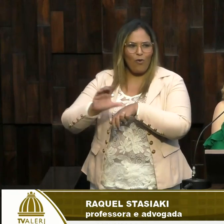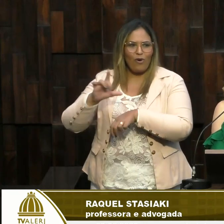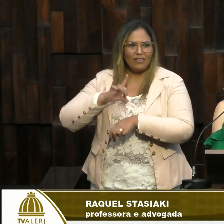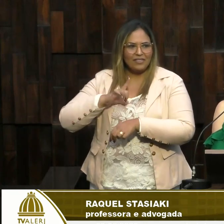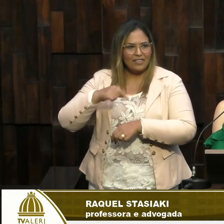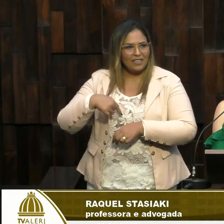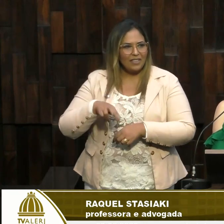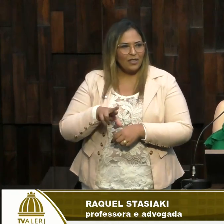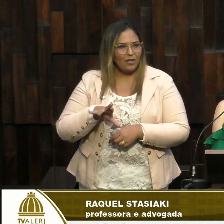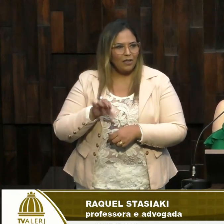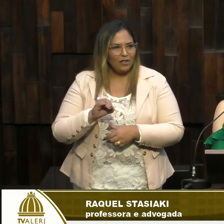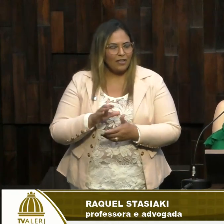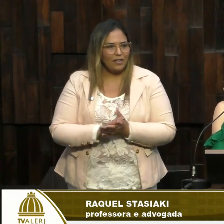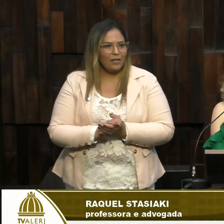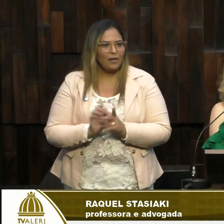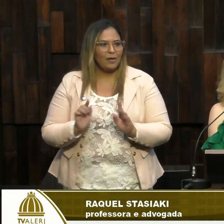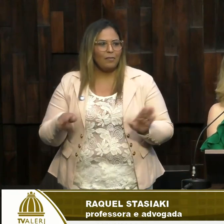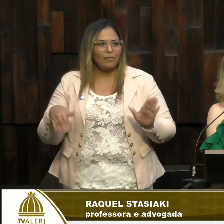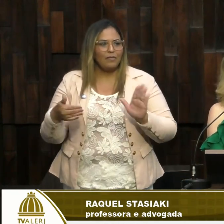que no ano de